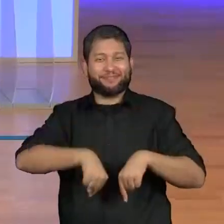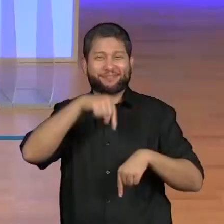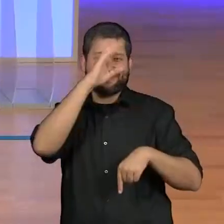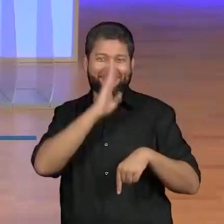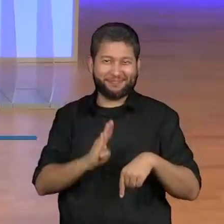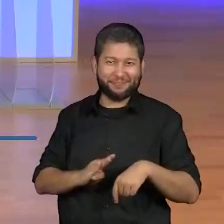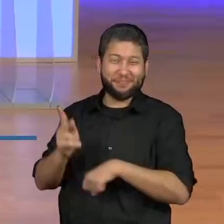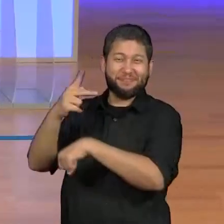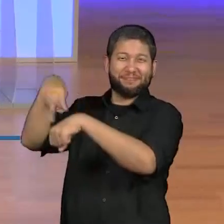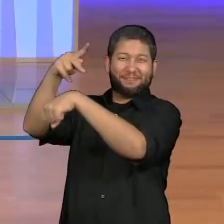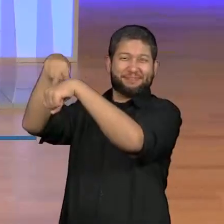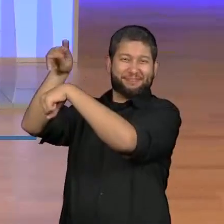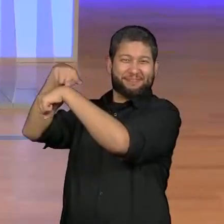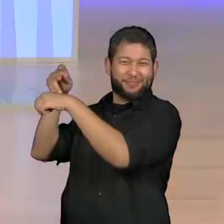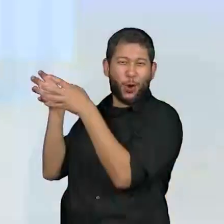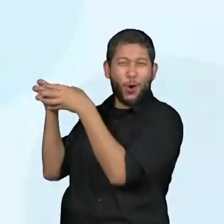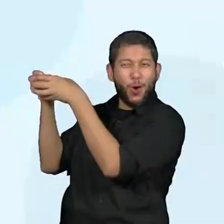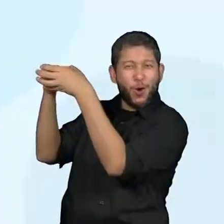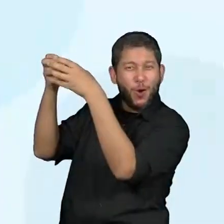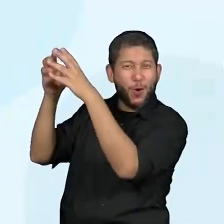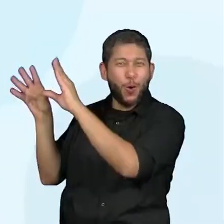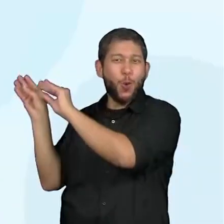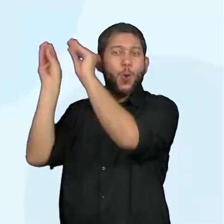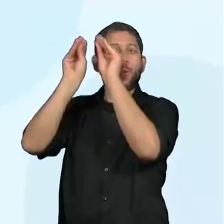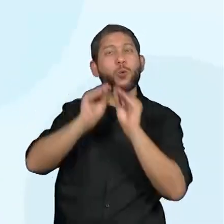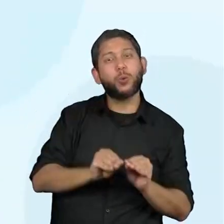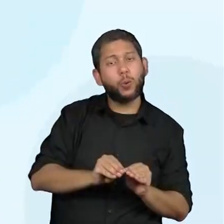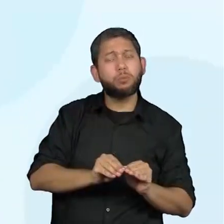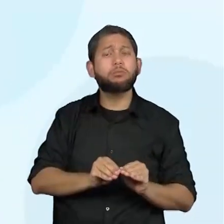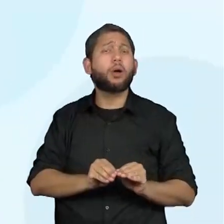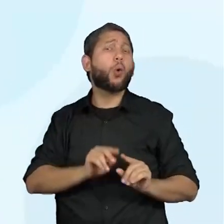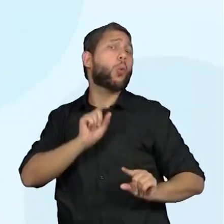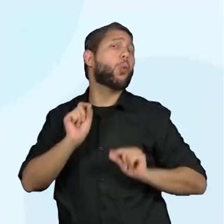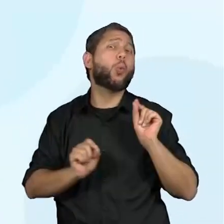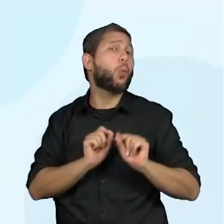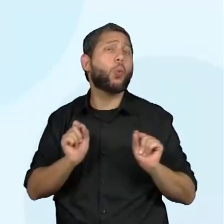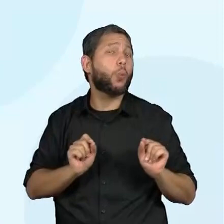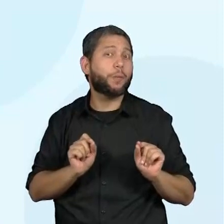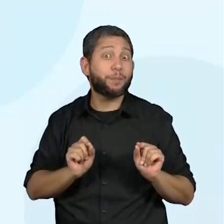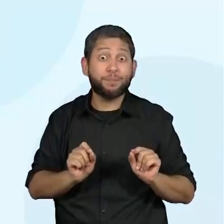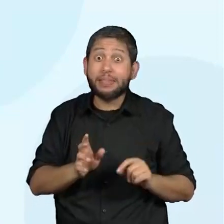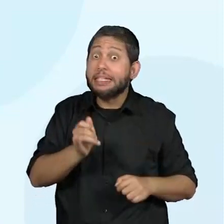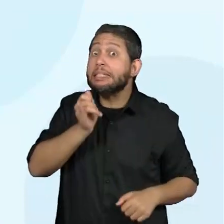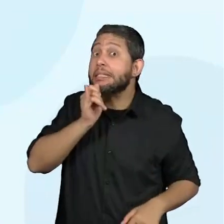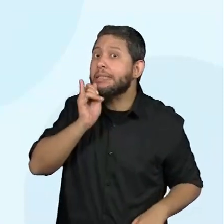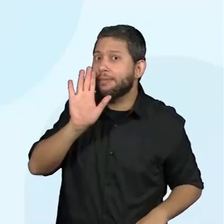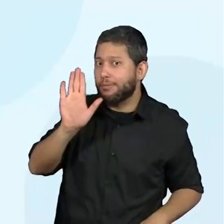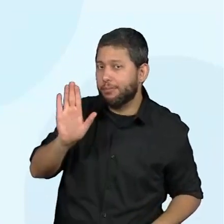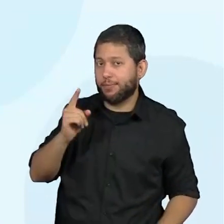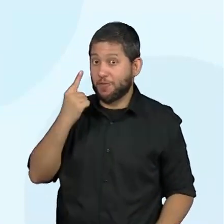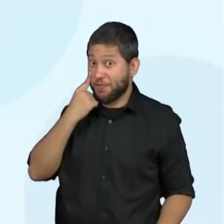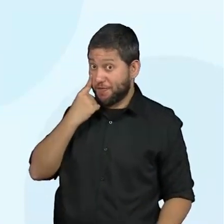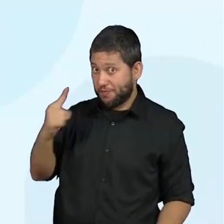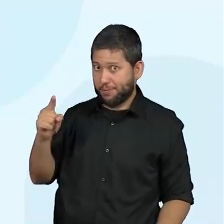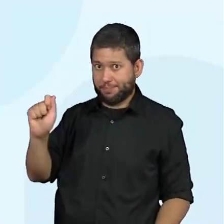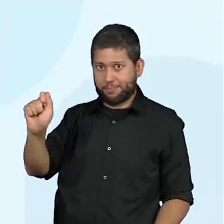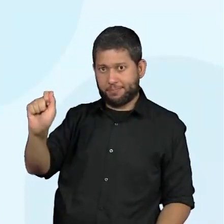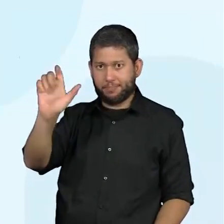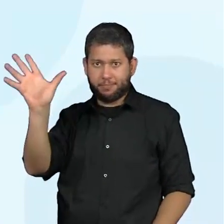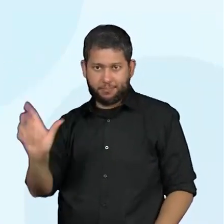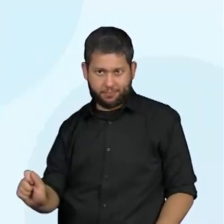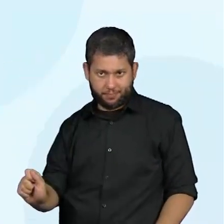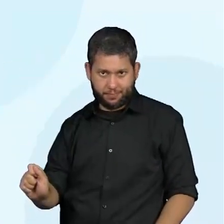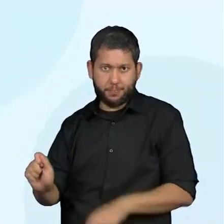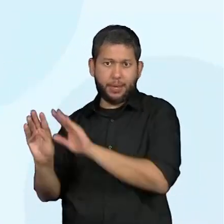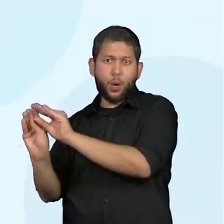nossa cultura brasileira, quais contribuições os povos africanos? Então, vamos pensar nos povos africanos que